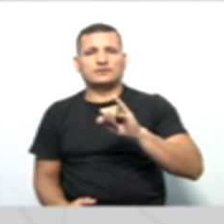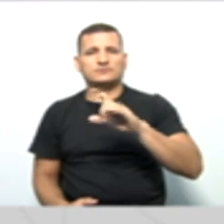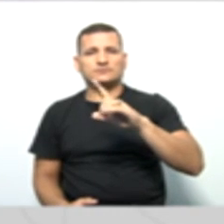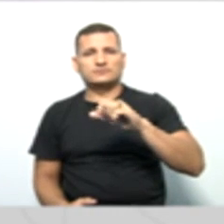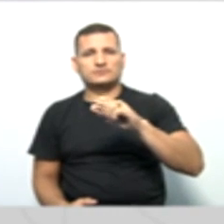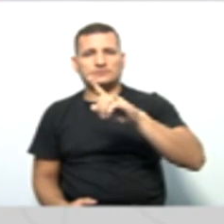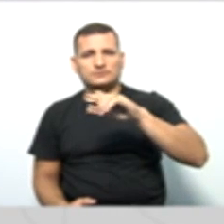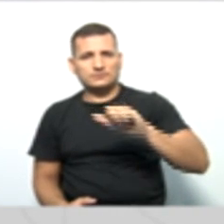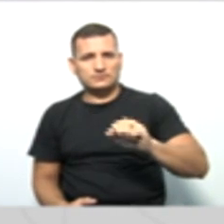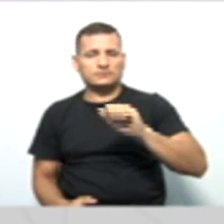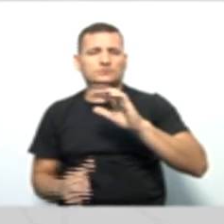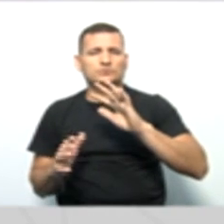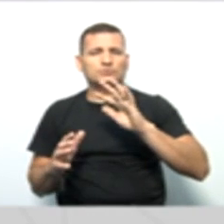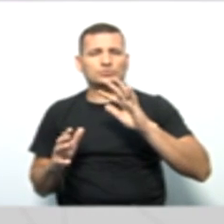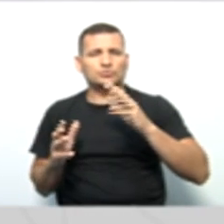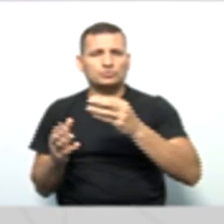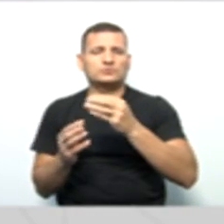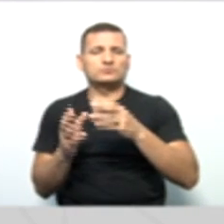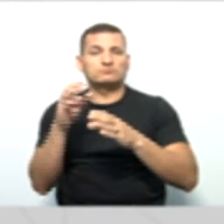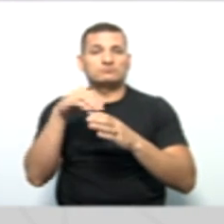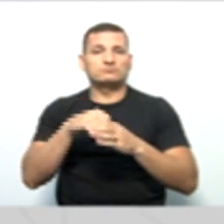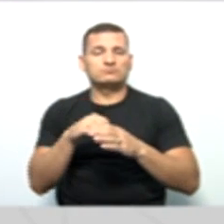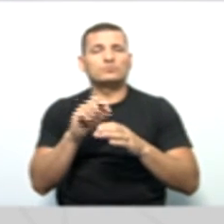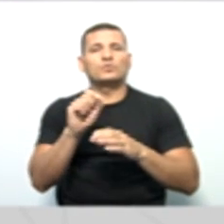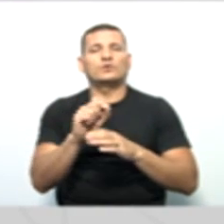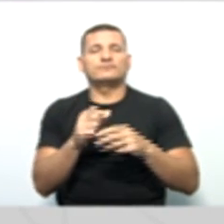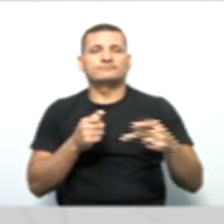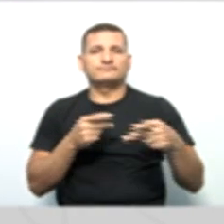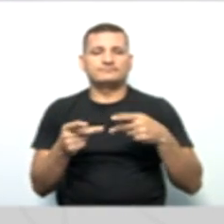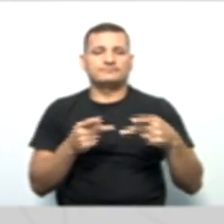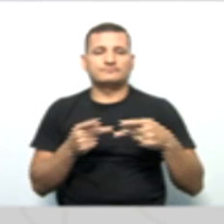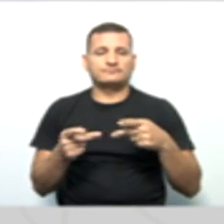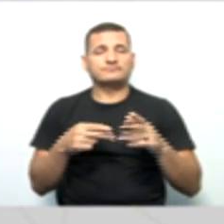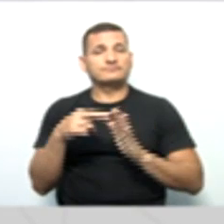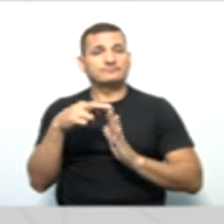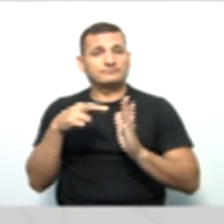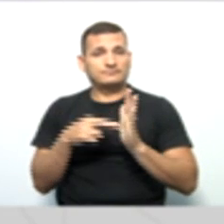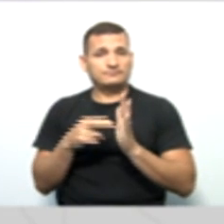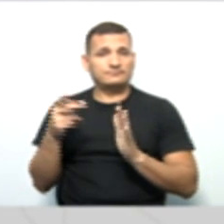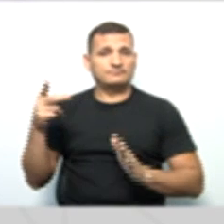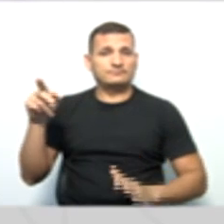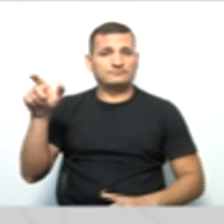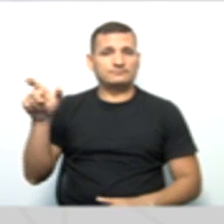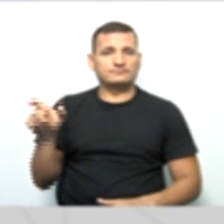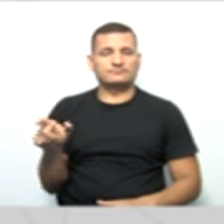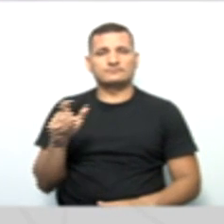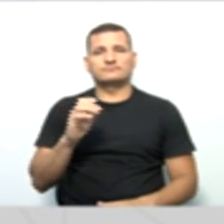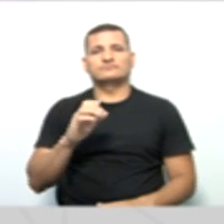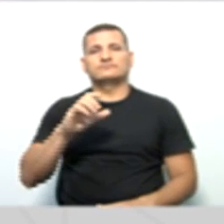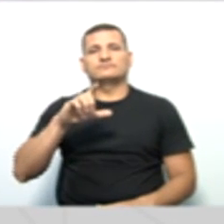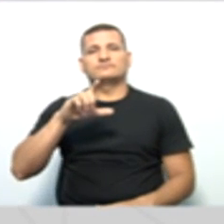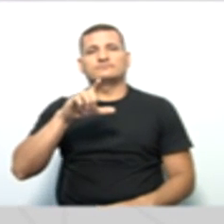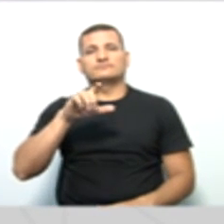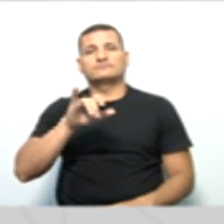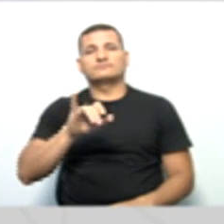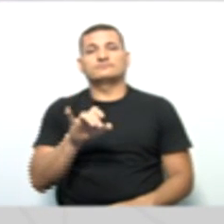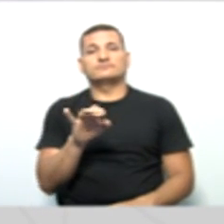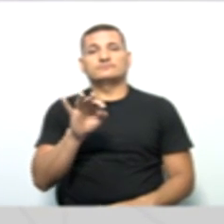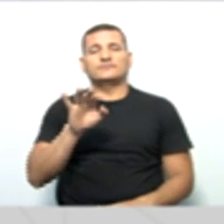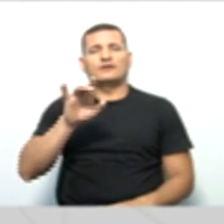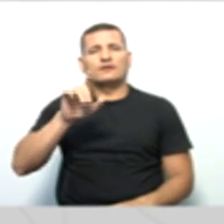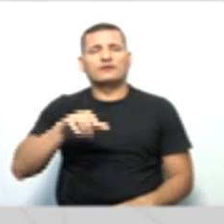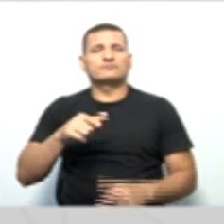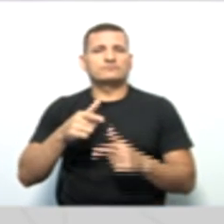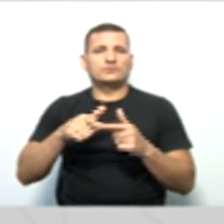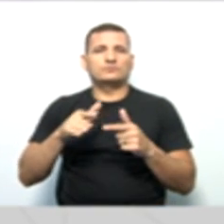forma o quê? Forma o meu projeto, tá? Requisitos do cliente, o que é isso, gente? É o problema que eu tenho